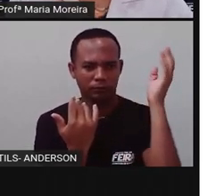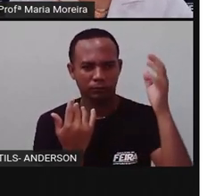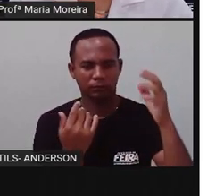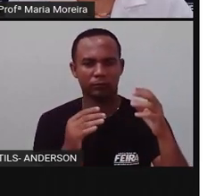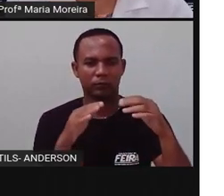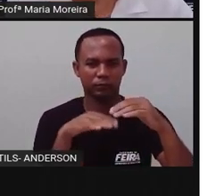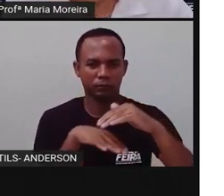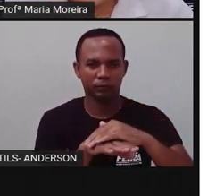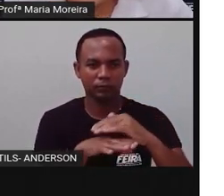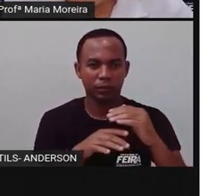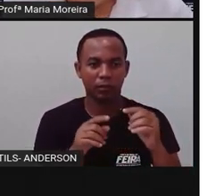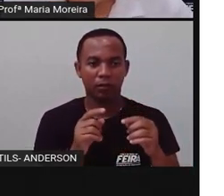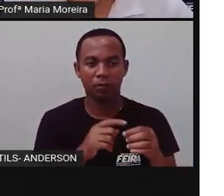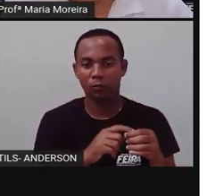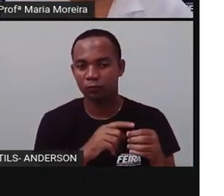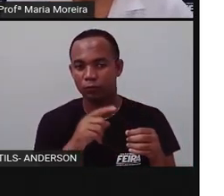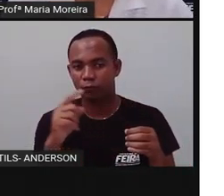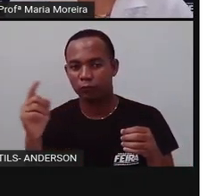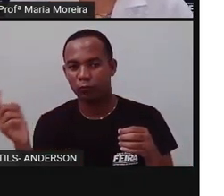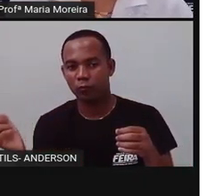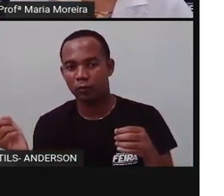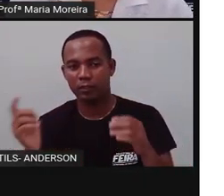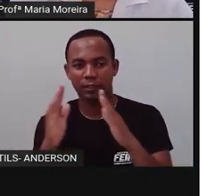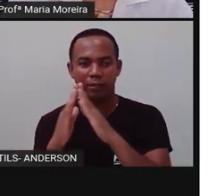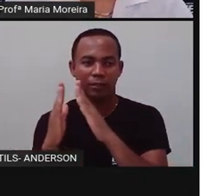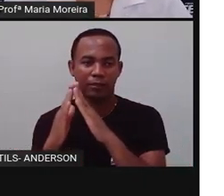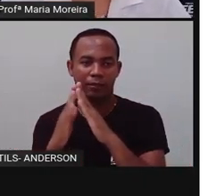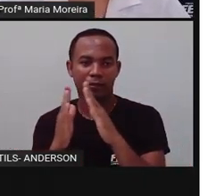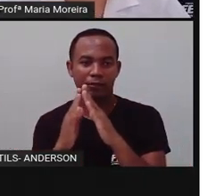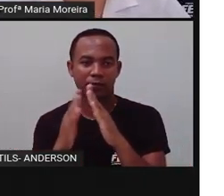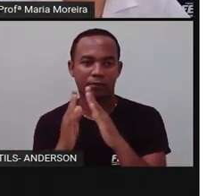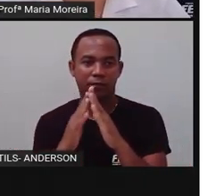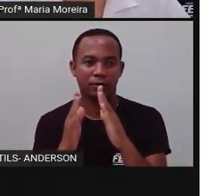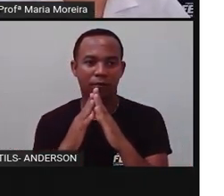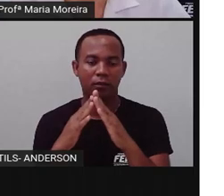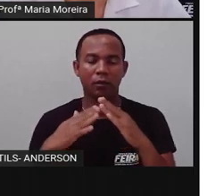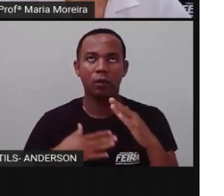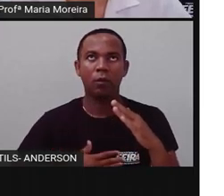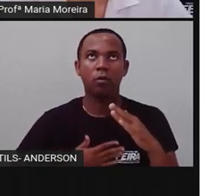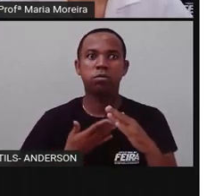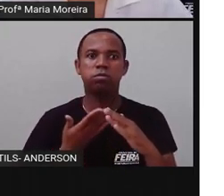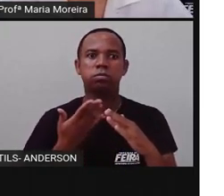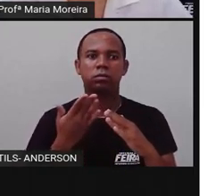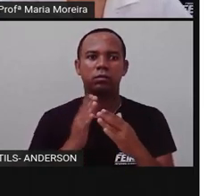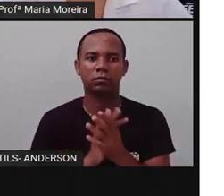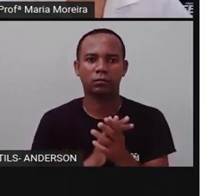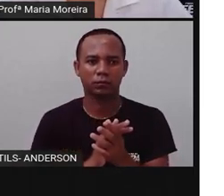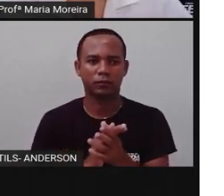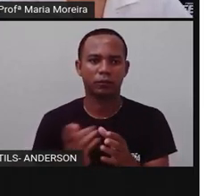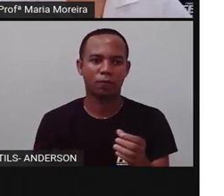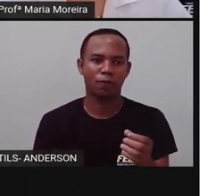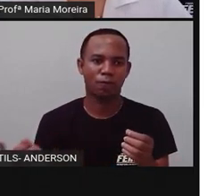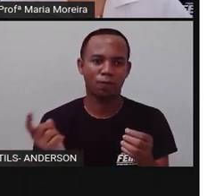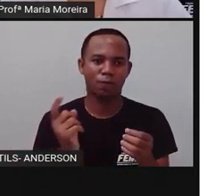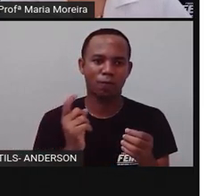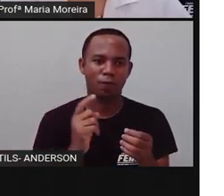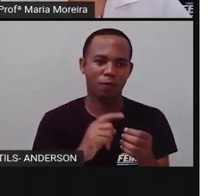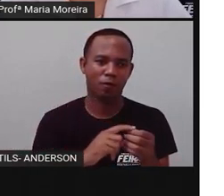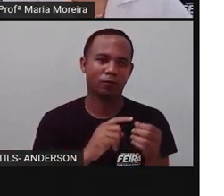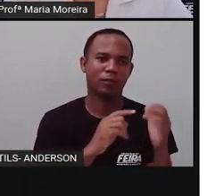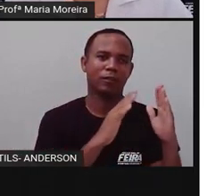Feito isso, voltou tranquilamente para casa. Nossa, que sufoco, hein? E aí ele volta tranquilamente